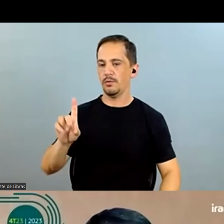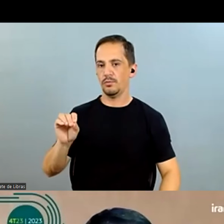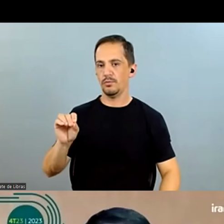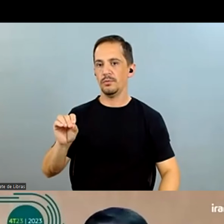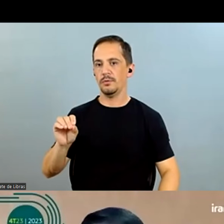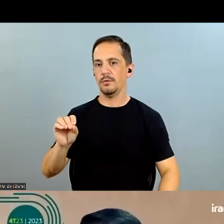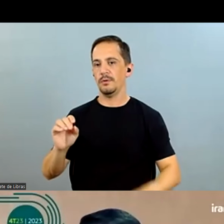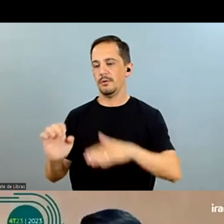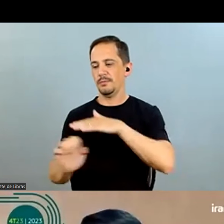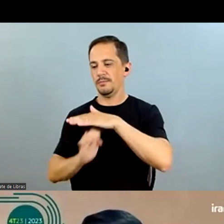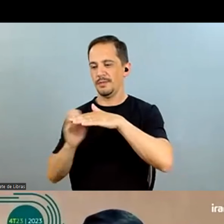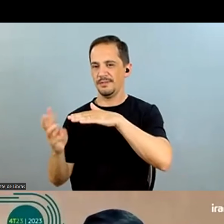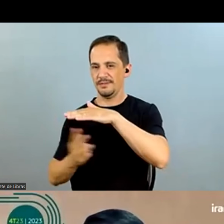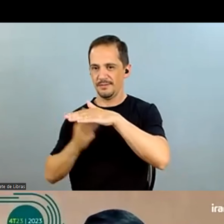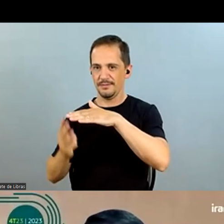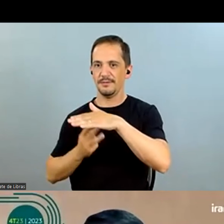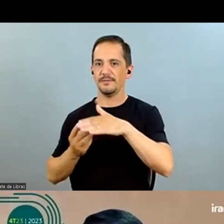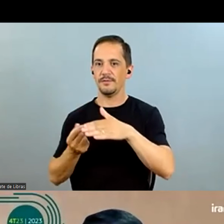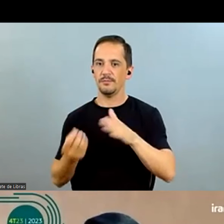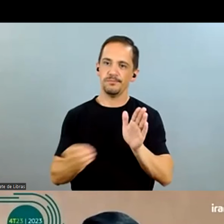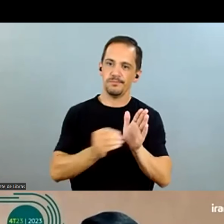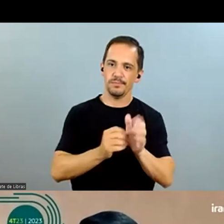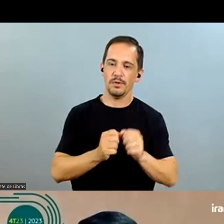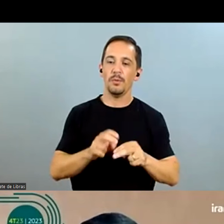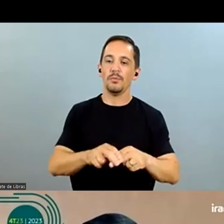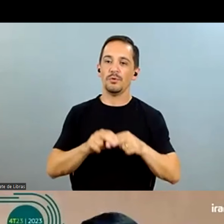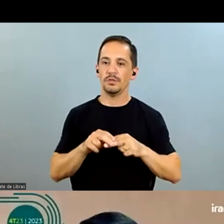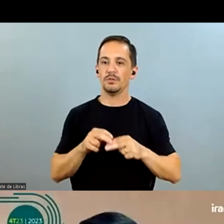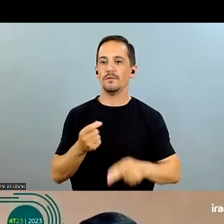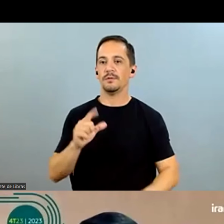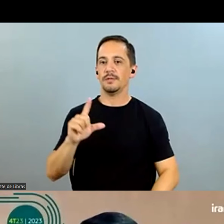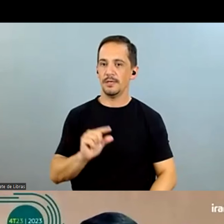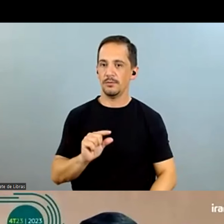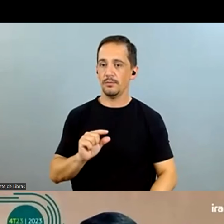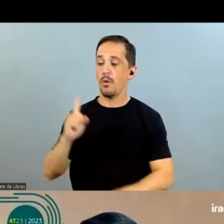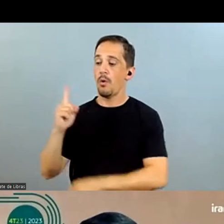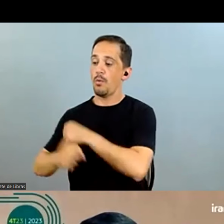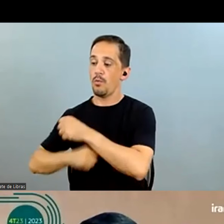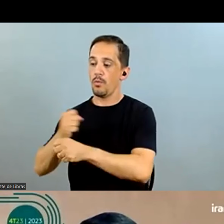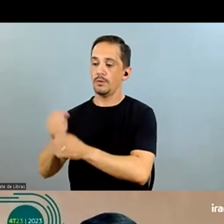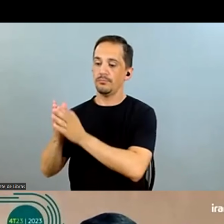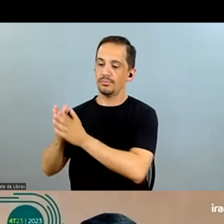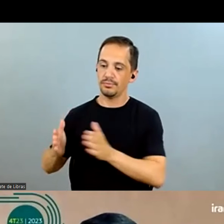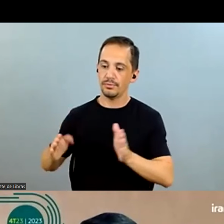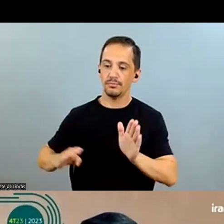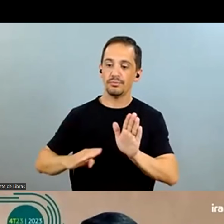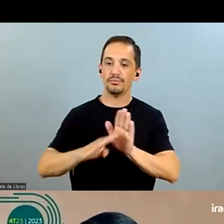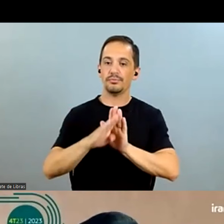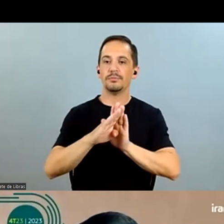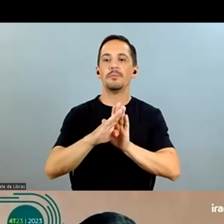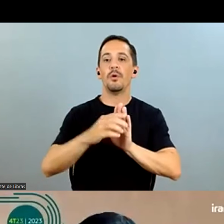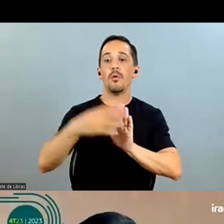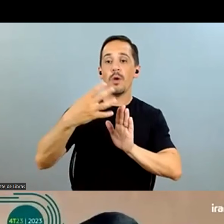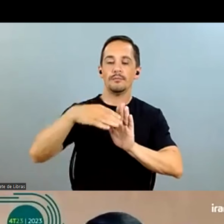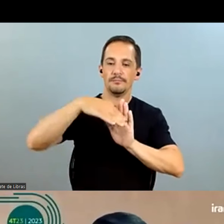né Então esse foi o a razão porque caiu né na verdade sim elee subiu durante o ano no quarto trilho caiu para só incorporar eh esse